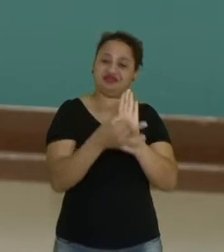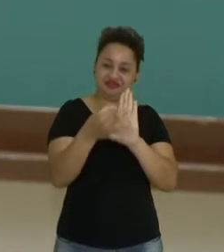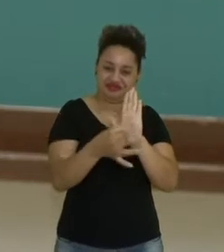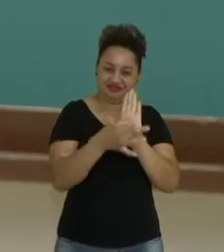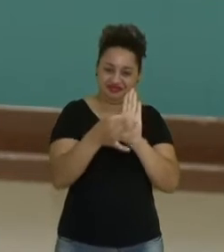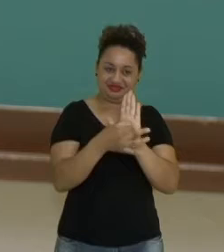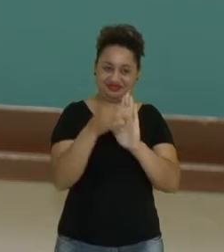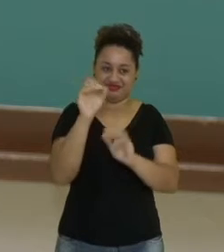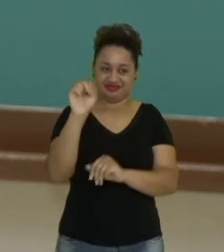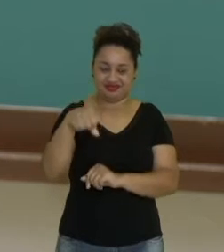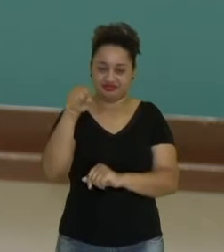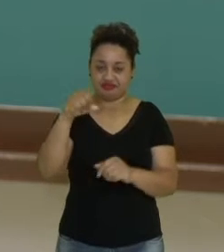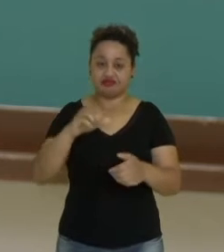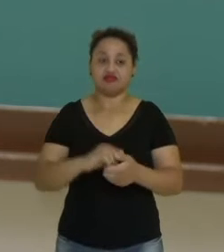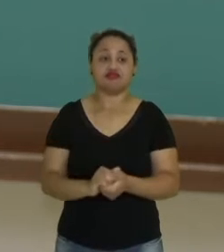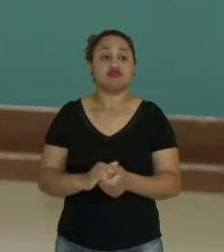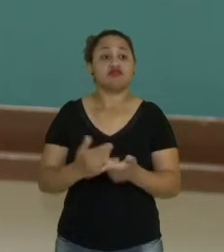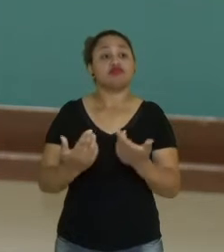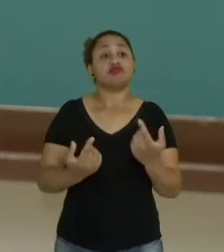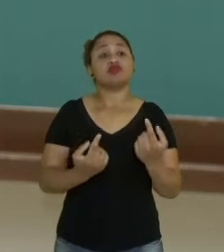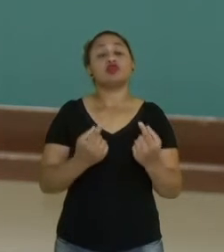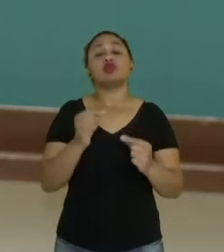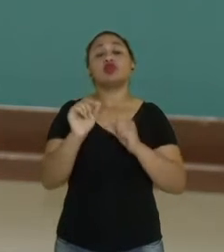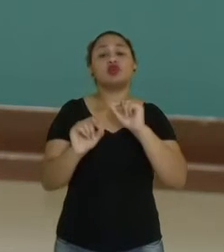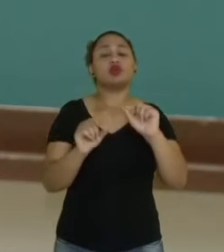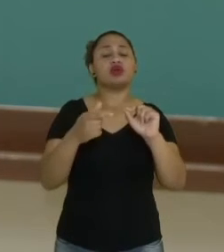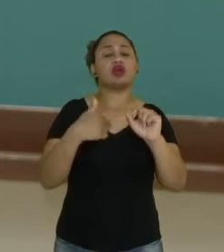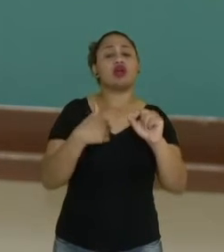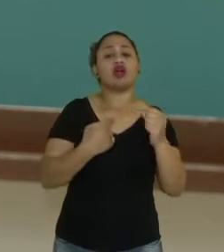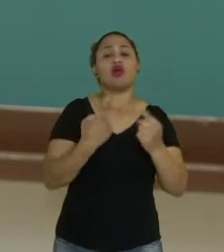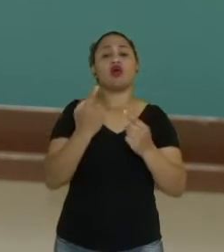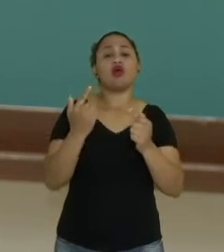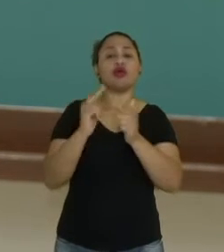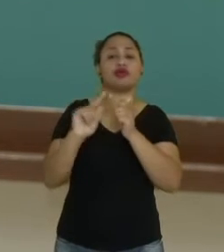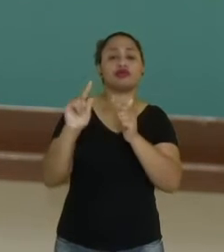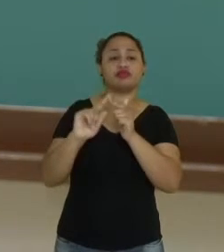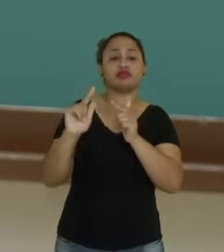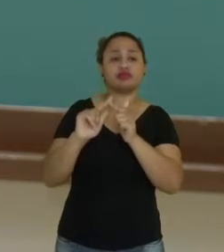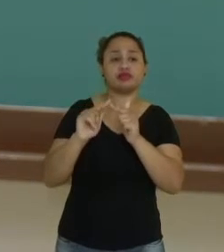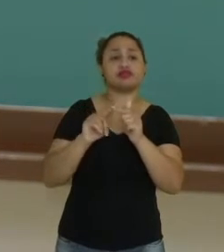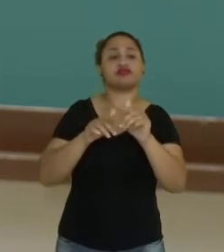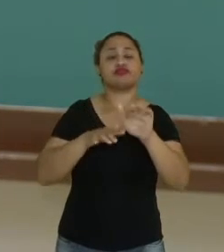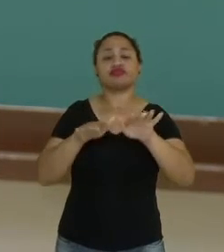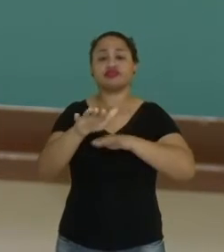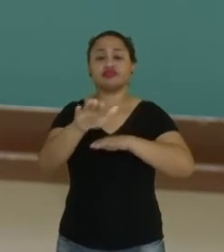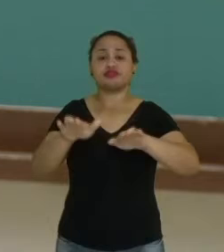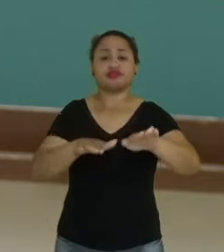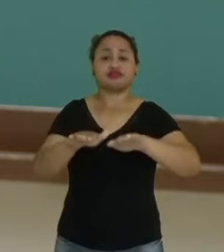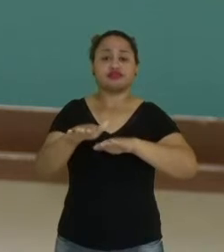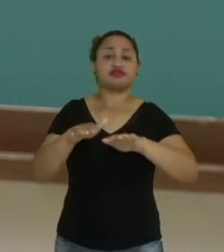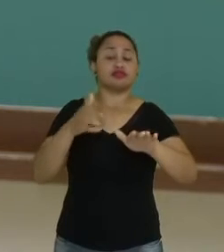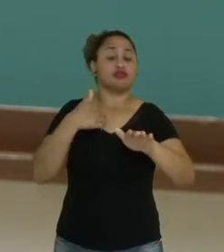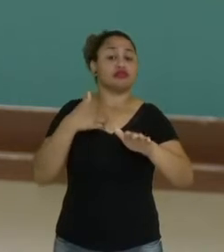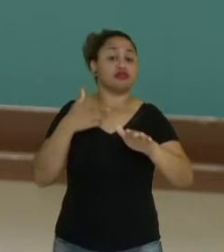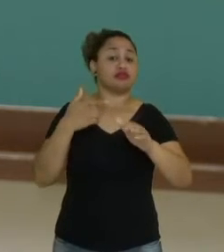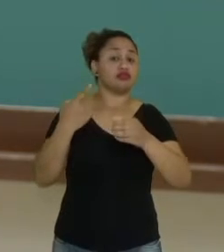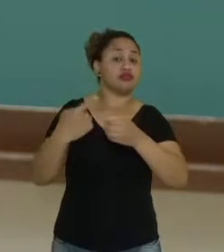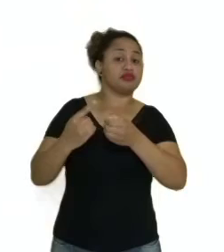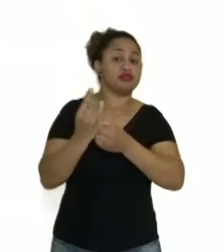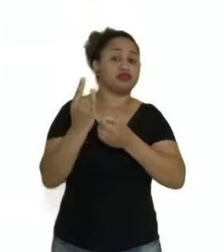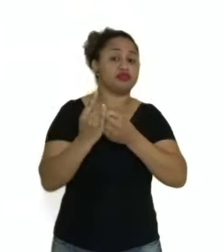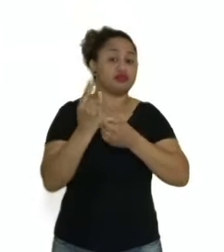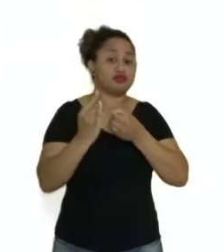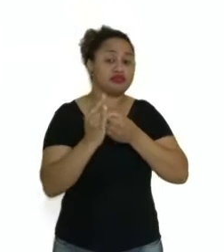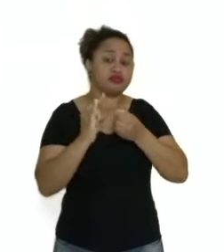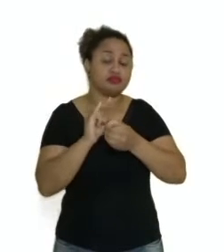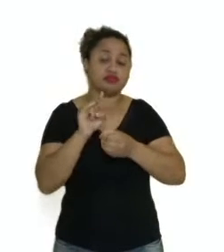Argumentativo. E qual é, então, o maior problema de mobilidade urbana que você conhece? Quais